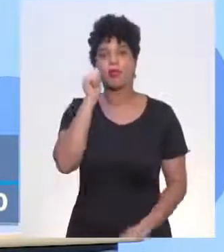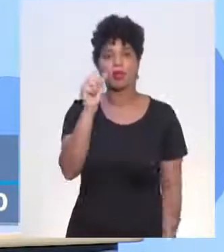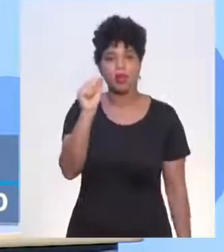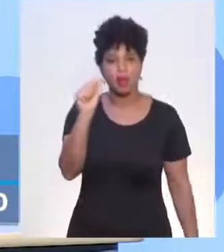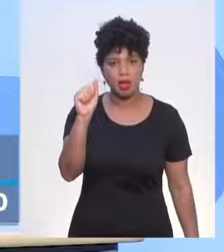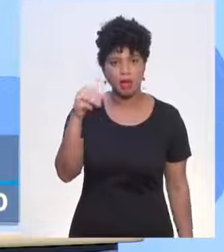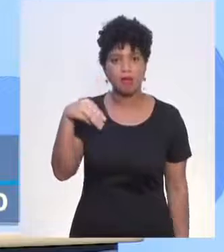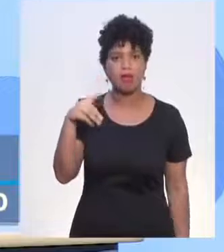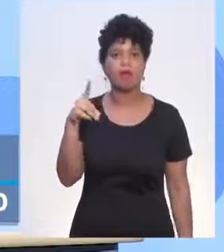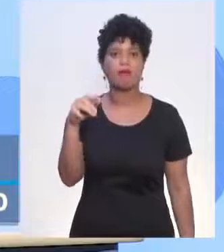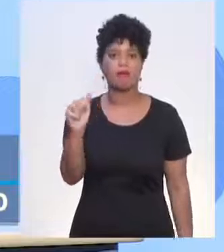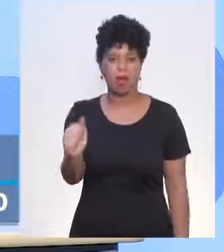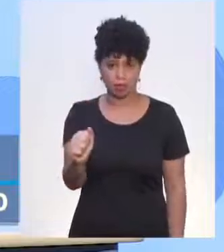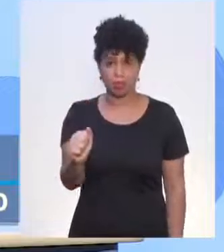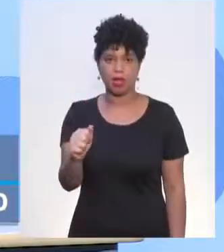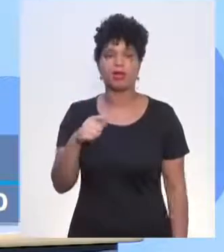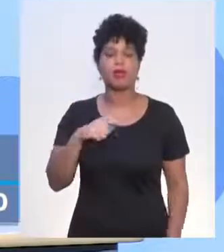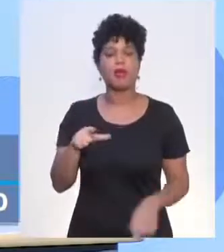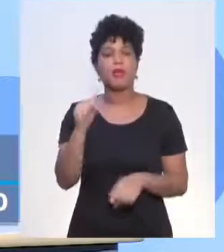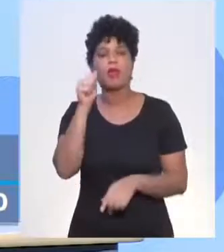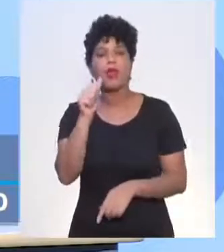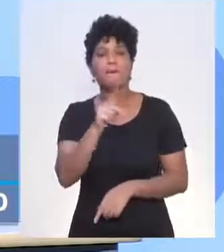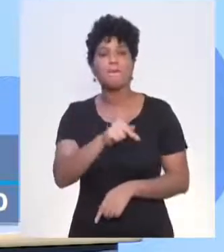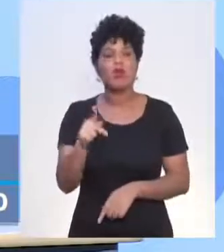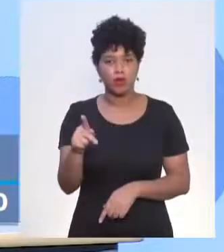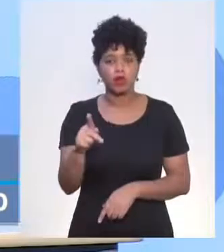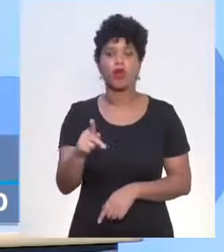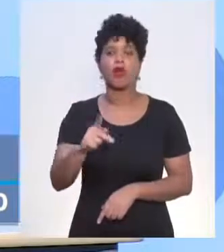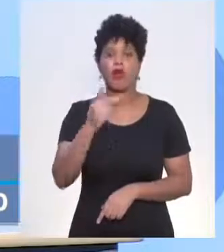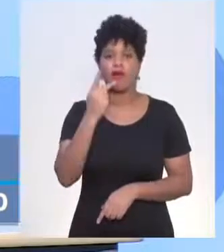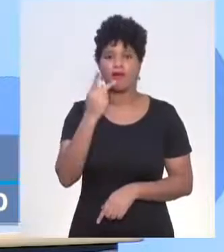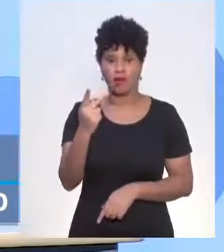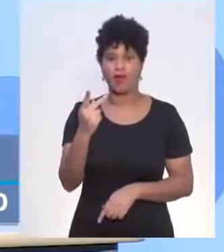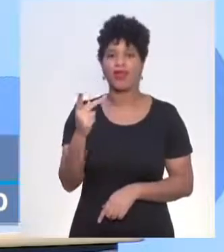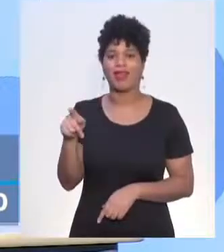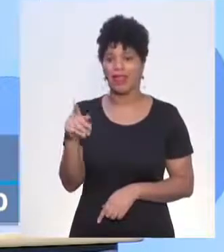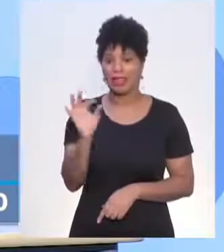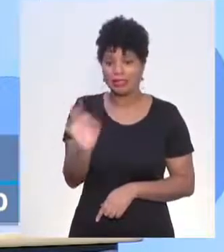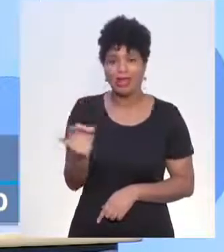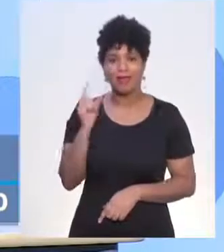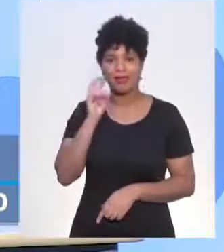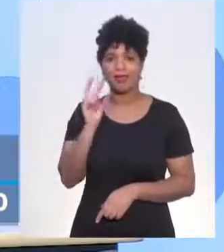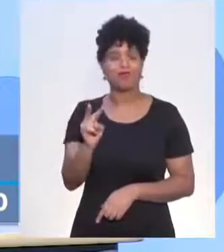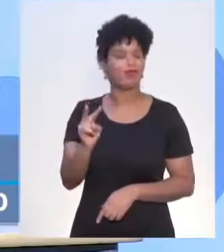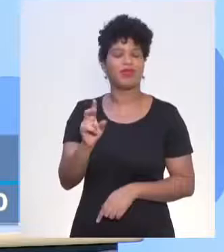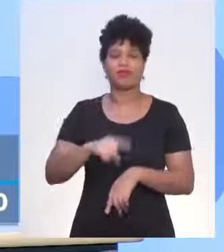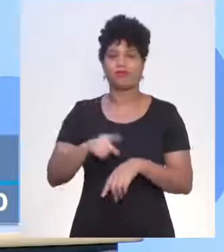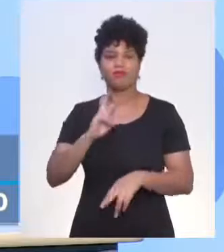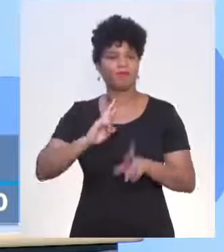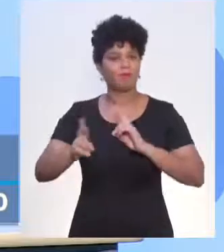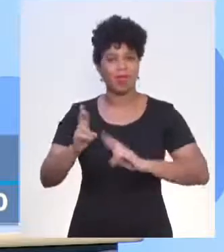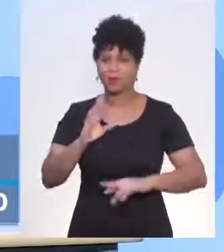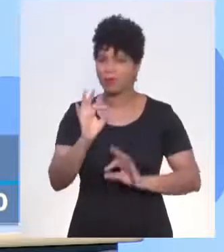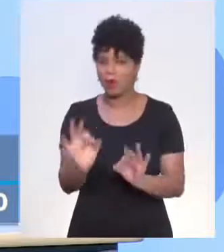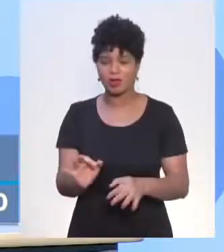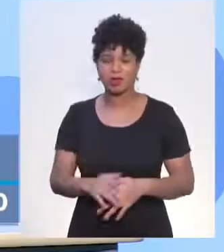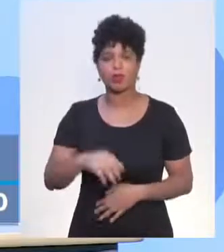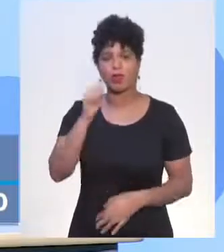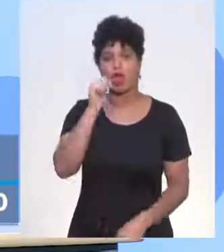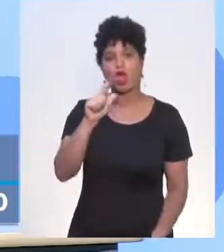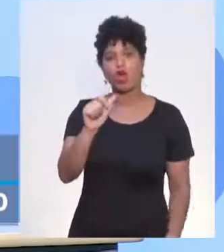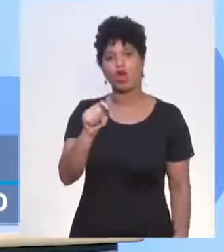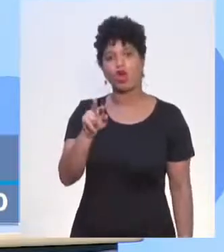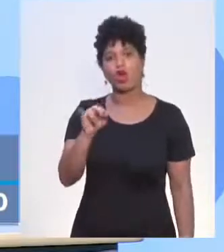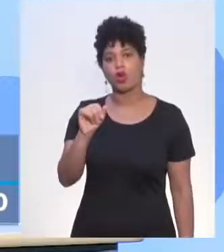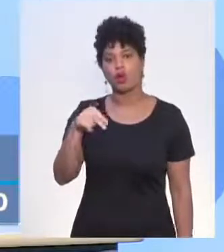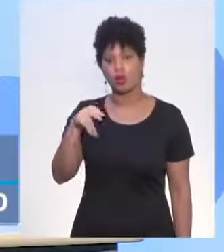da escola Adrião Bernardes, a professora disse que ela também já bateu o olho e já acertou. E a Lohane, que é aluna da